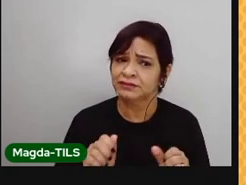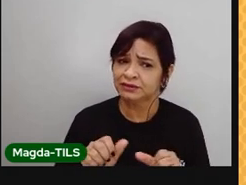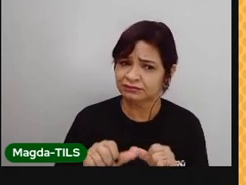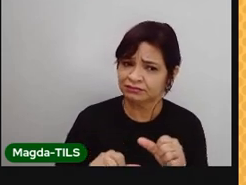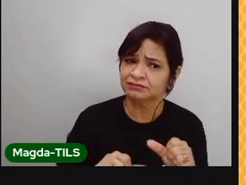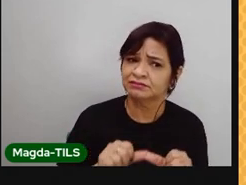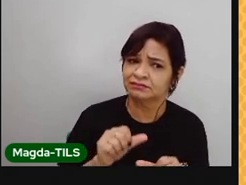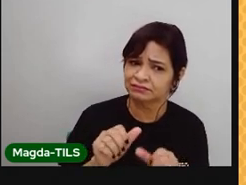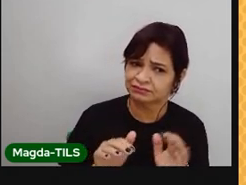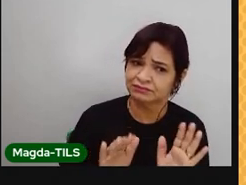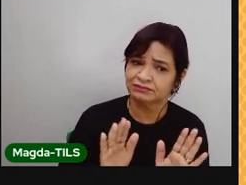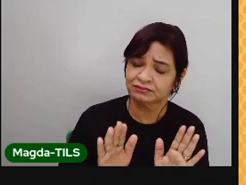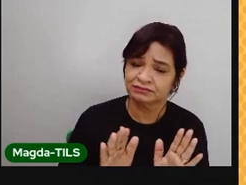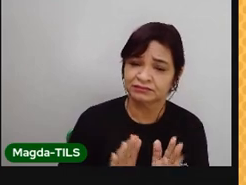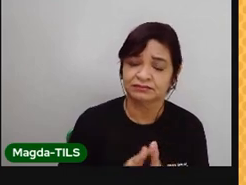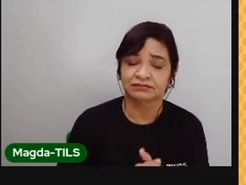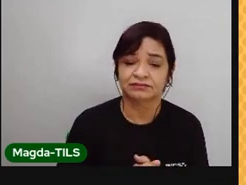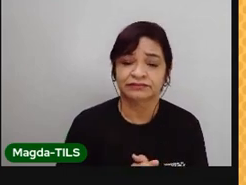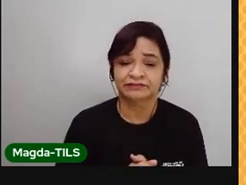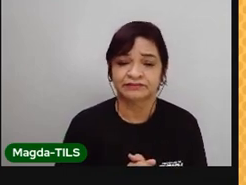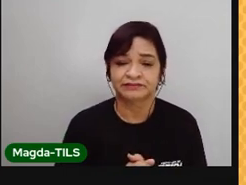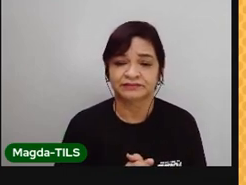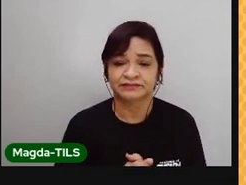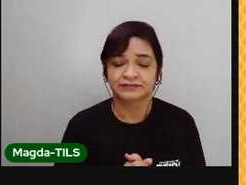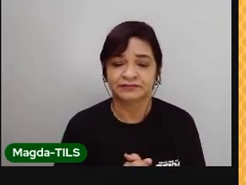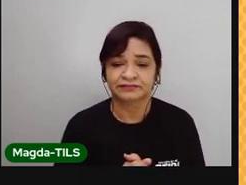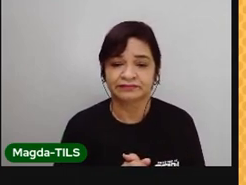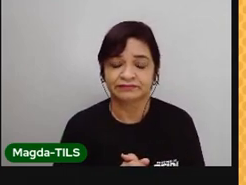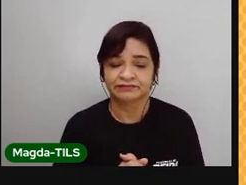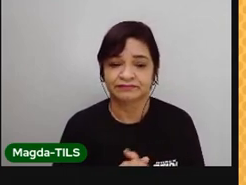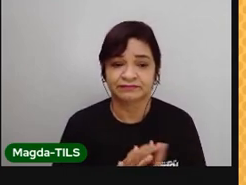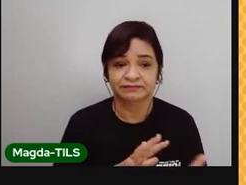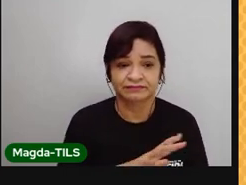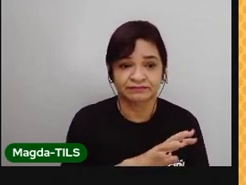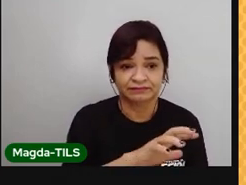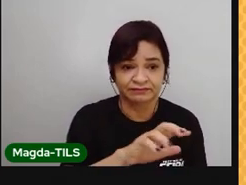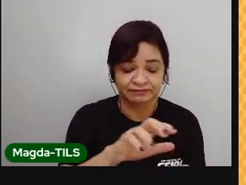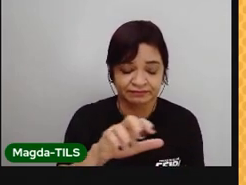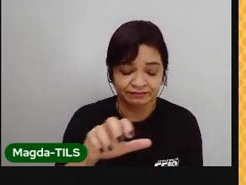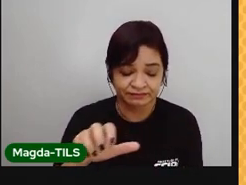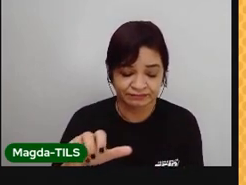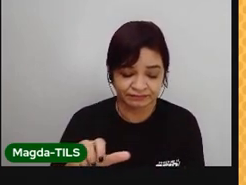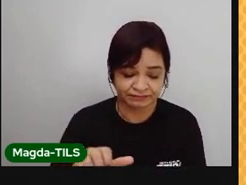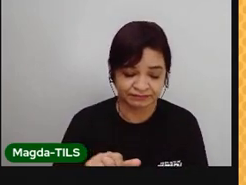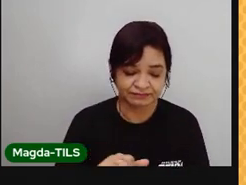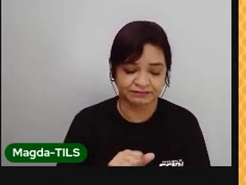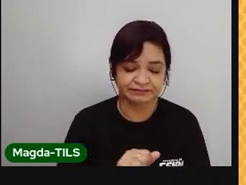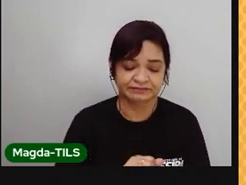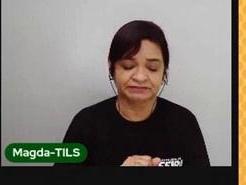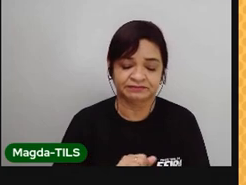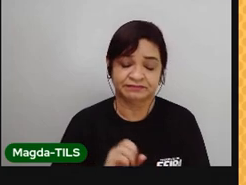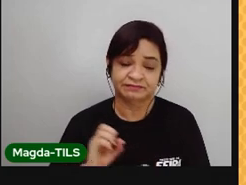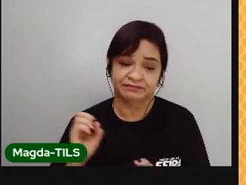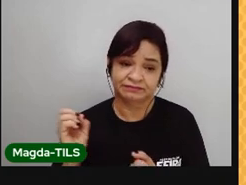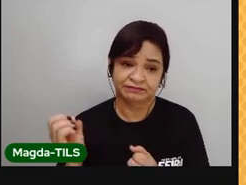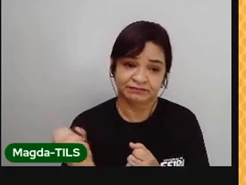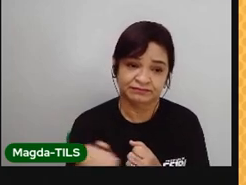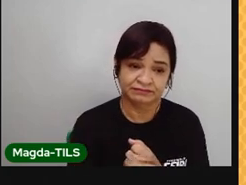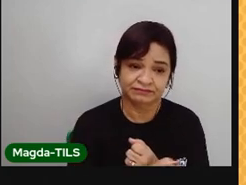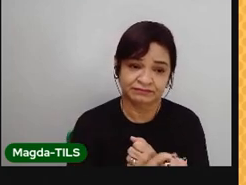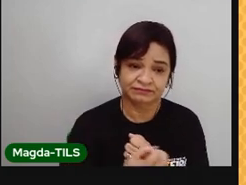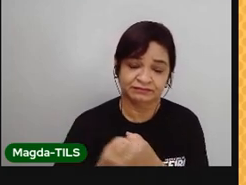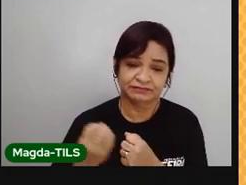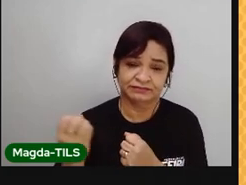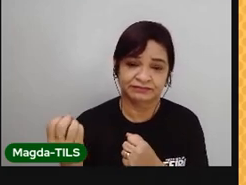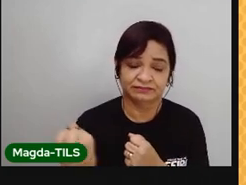tempo. Nesse movimento que a Terra faz de translação, ou seja, aquele que ela está girando em torno da estrela,